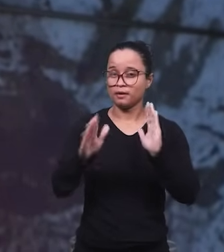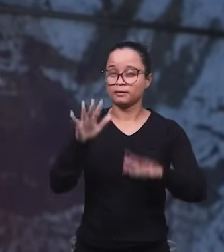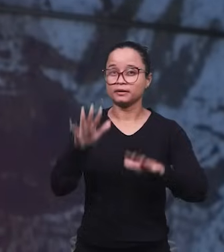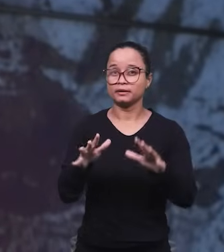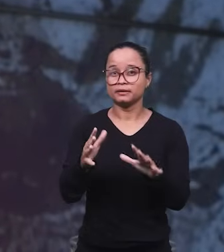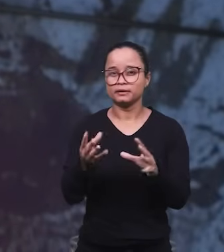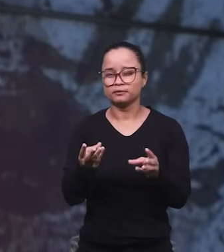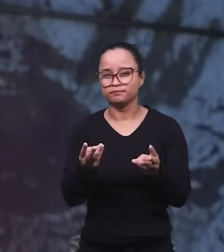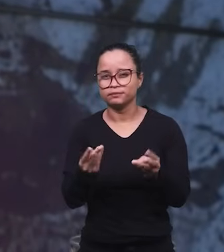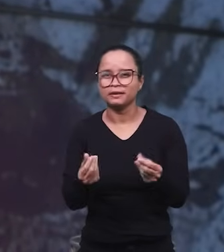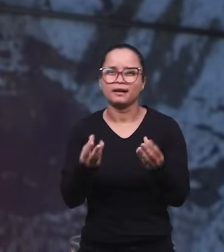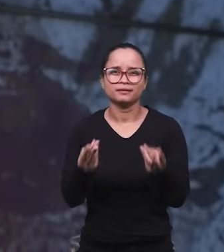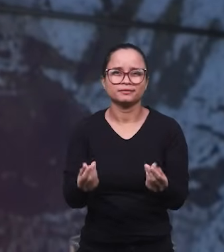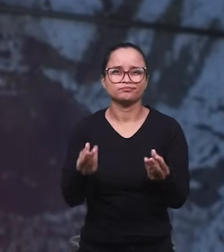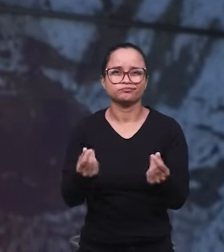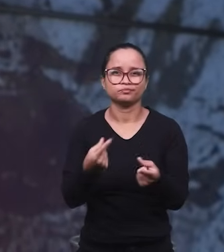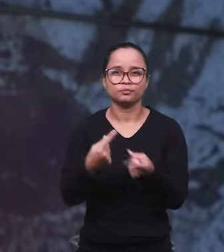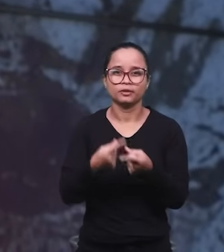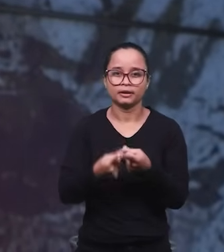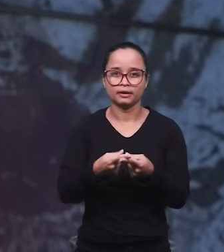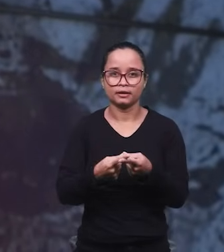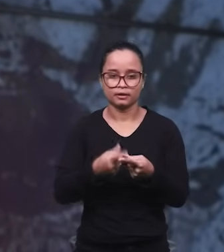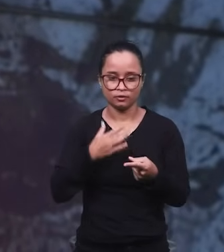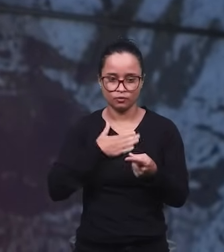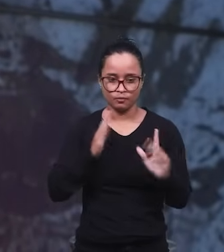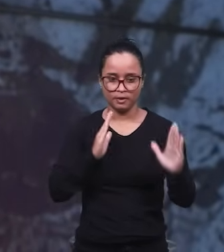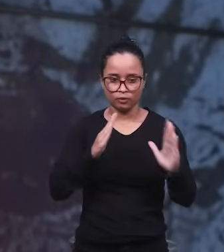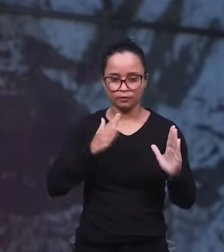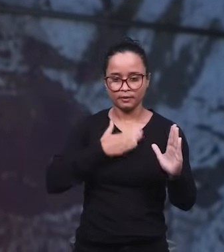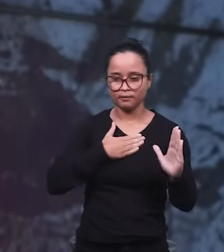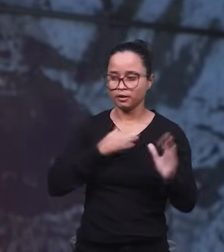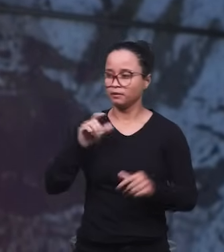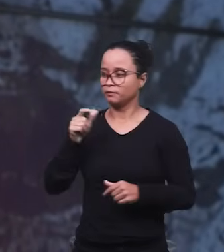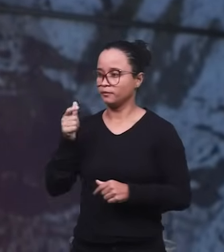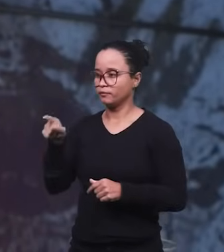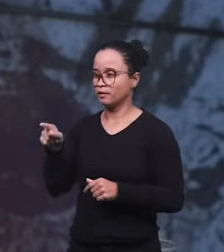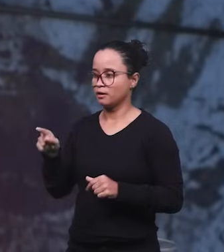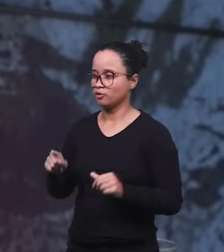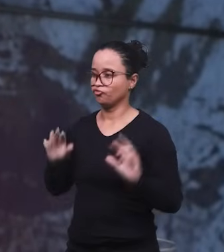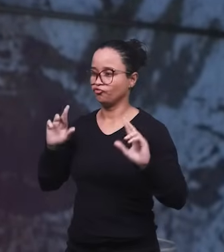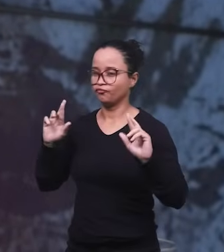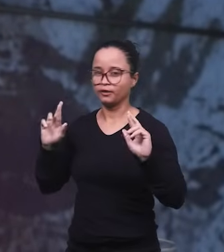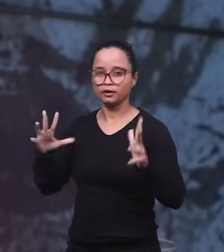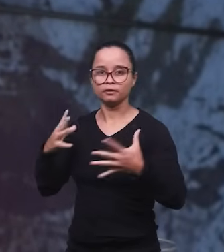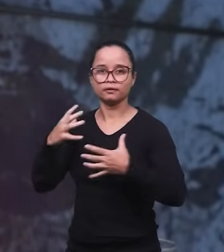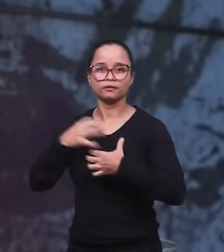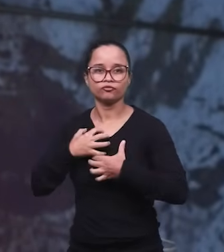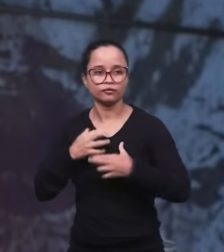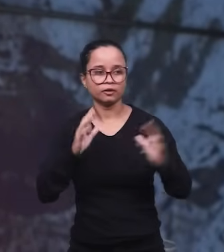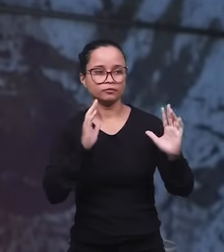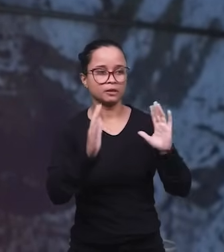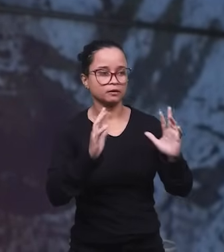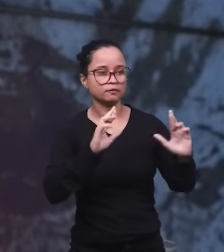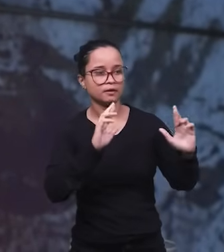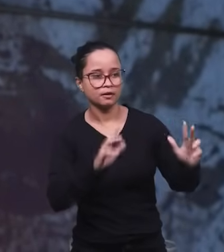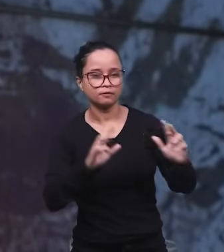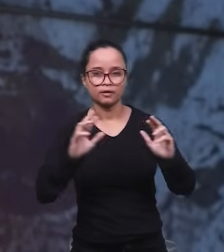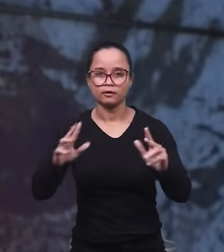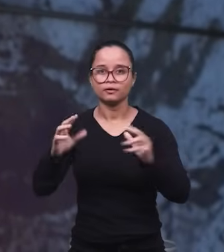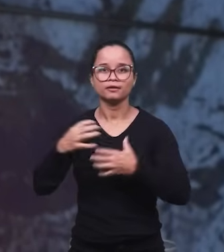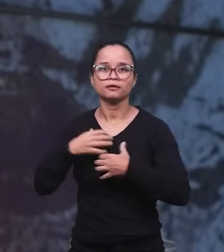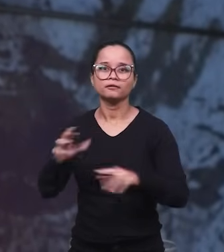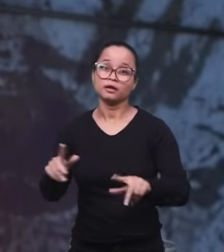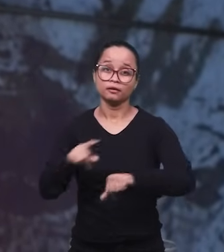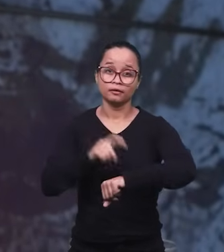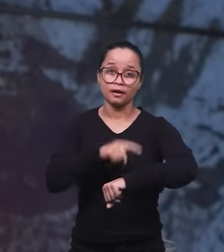um pouco abstrata. Por quê? Porque o tempo, para mim, ele passa de uma forma, para você passa de outra forma, pastor Tiago passa de outra